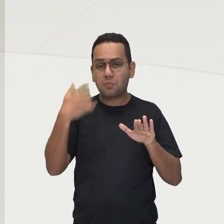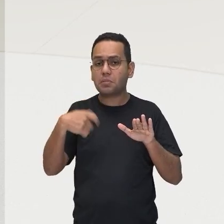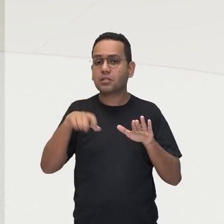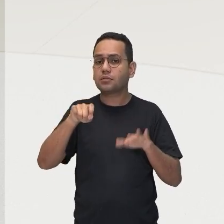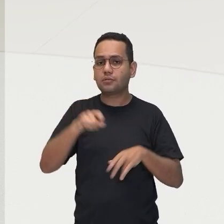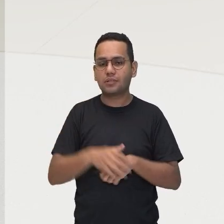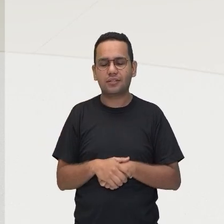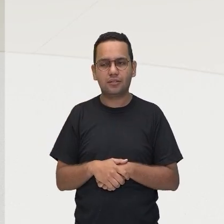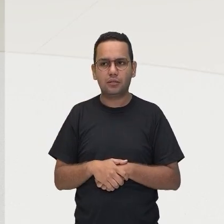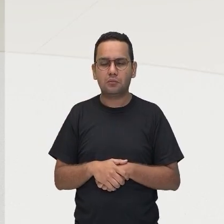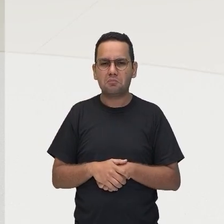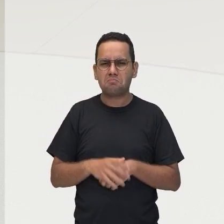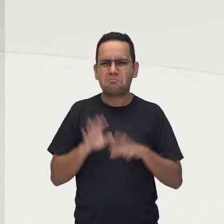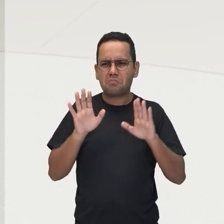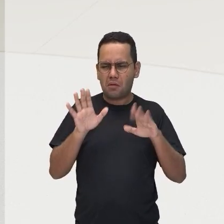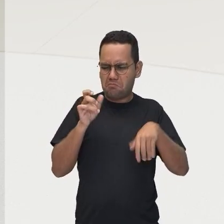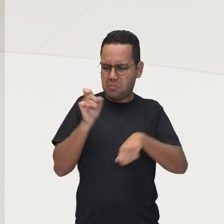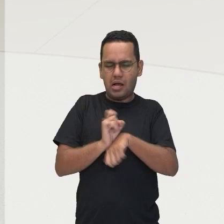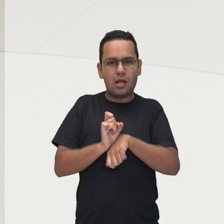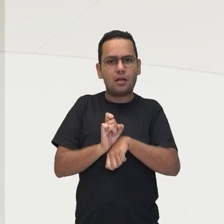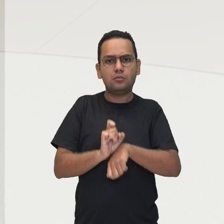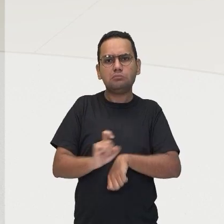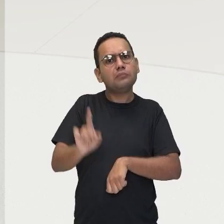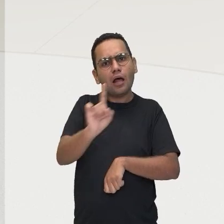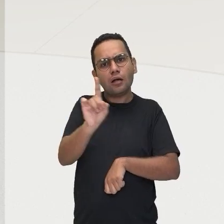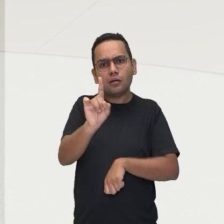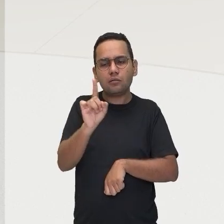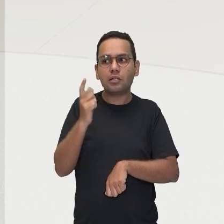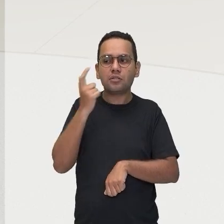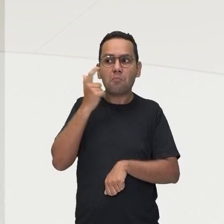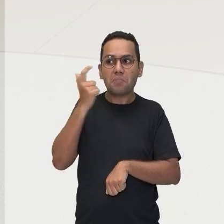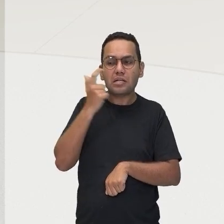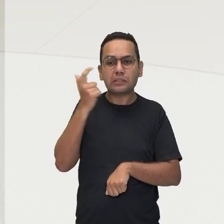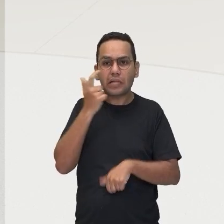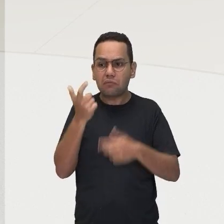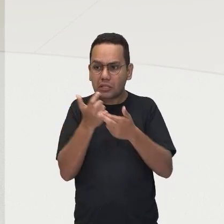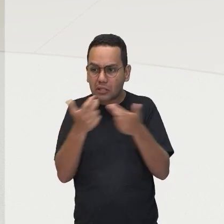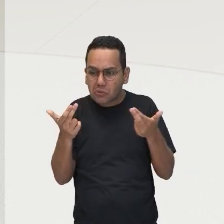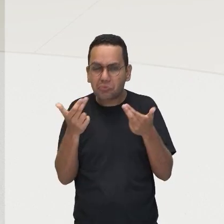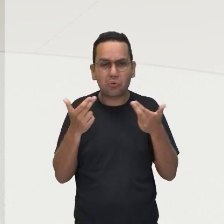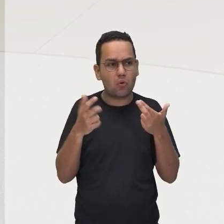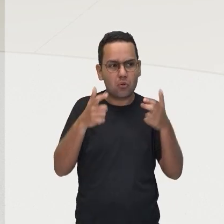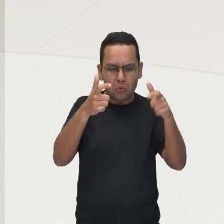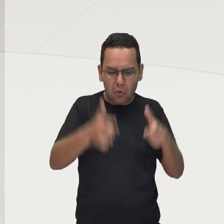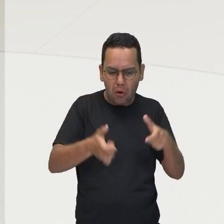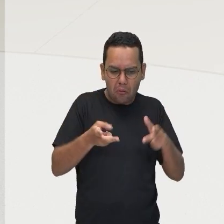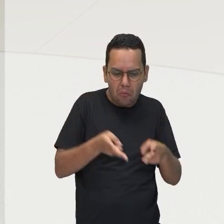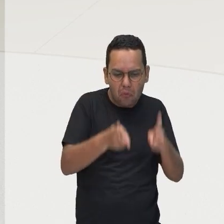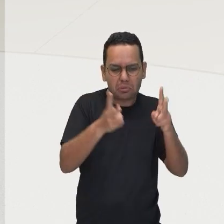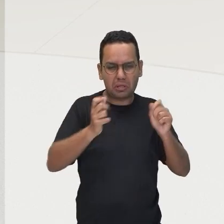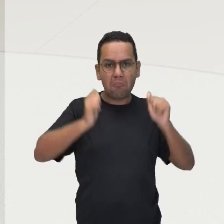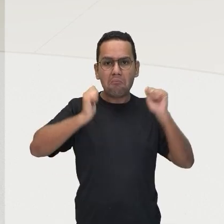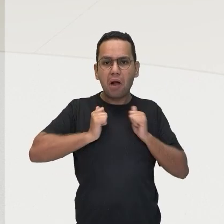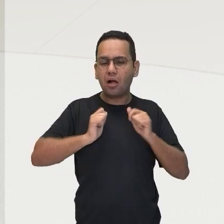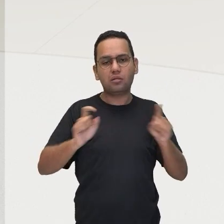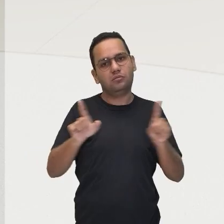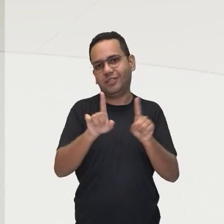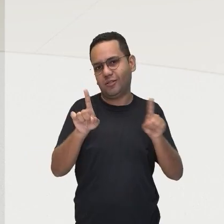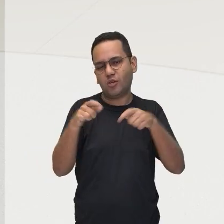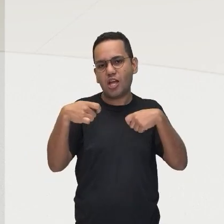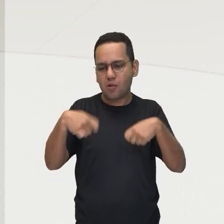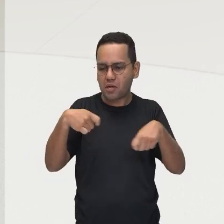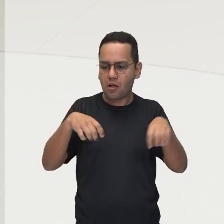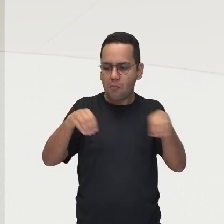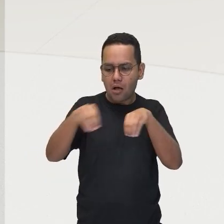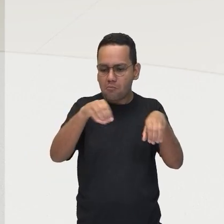muito inquieto, ele nunca quis ficar naquele mesmo lugar, fazendo as mesmas coisas. Então, a necessidade